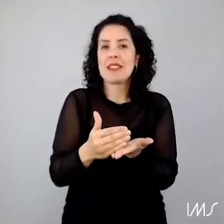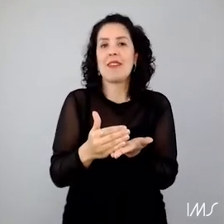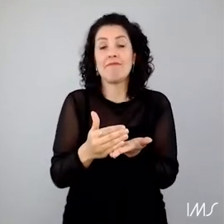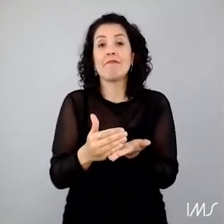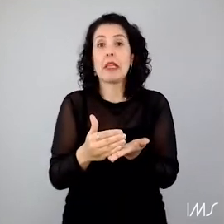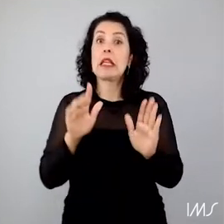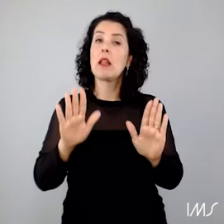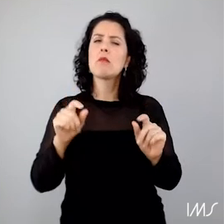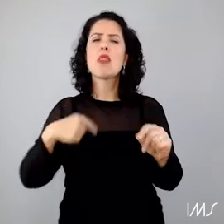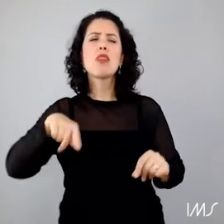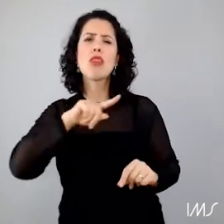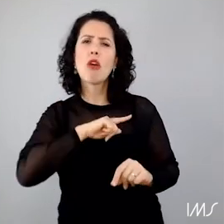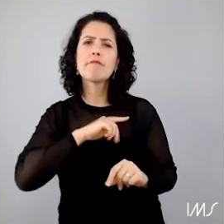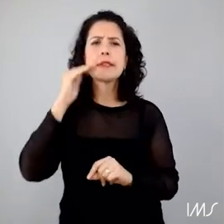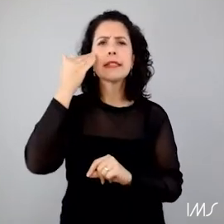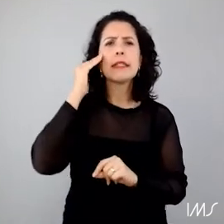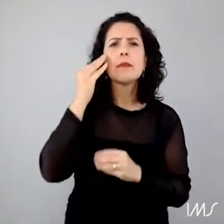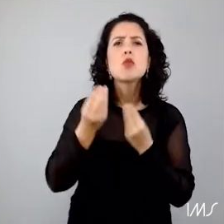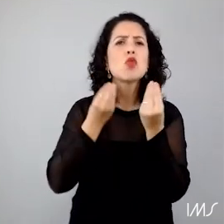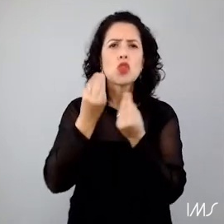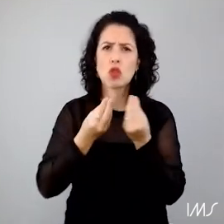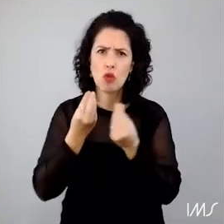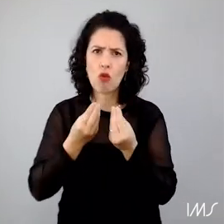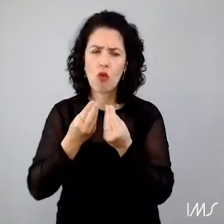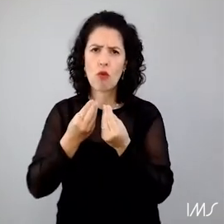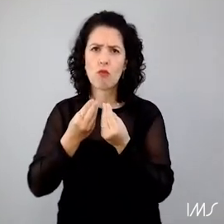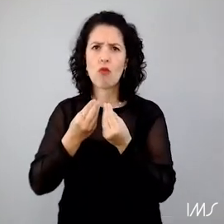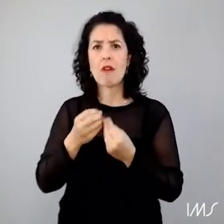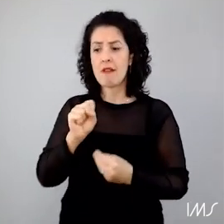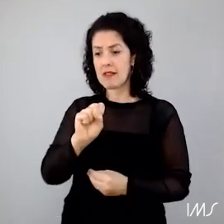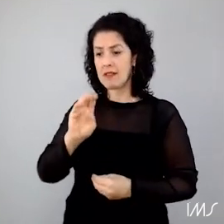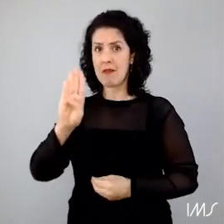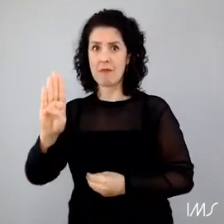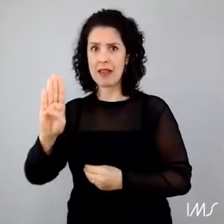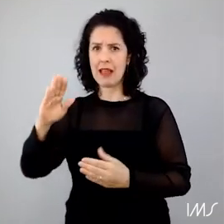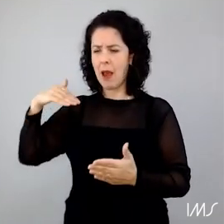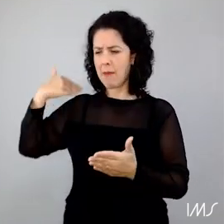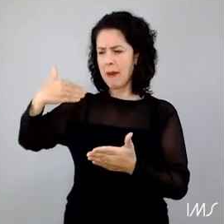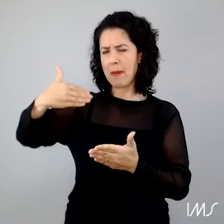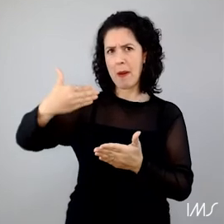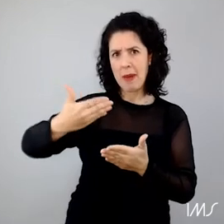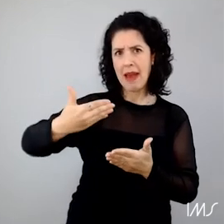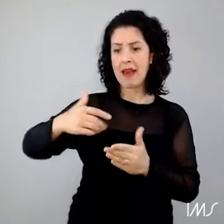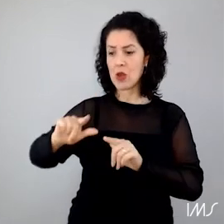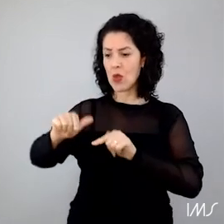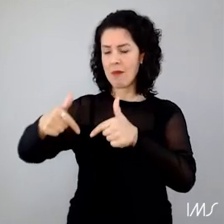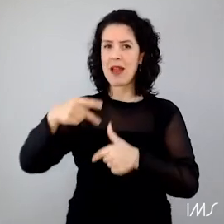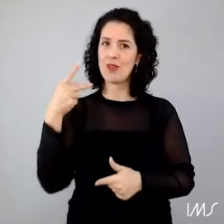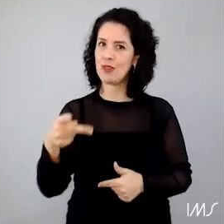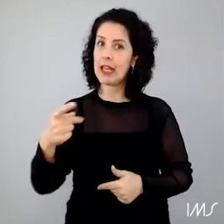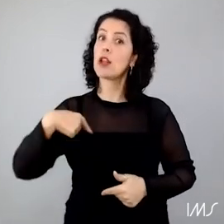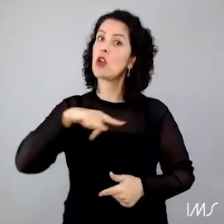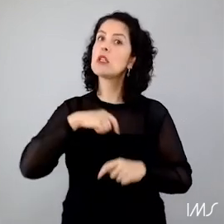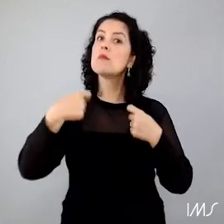que para compreendermos a trajetória e a obra de Stefania Abril, devemos levar